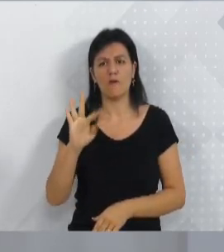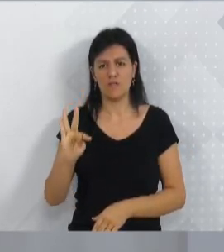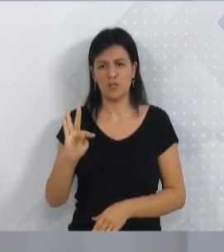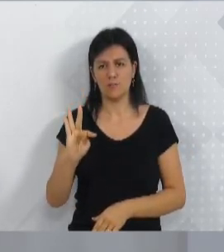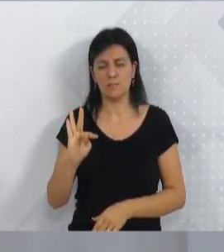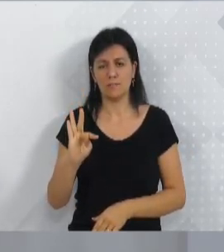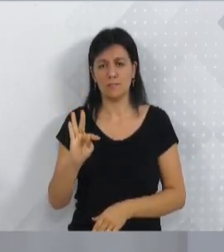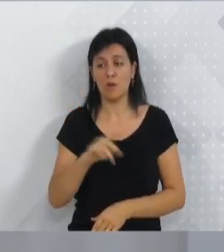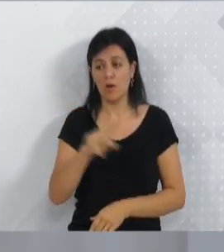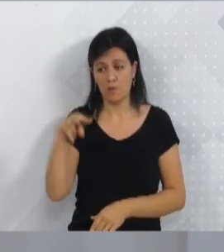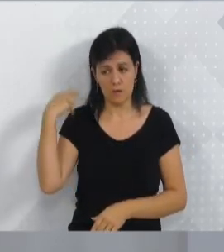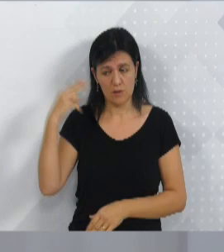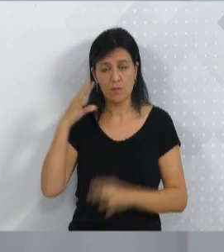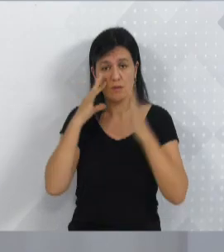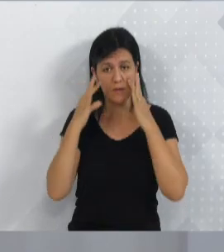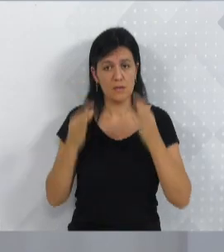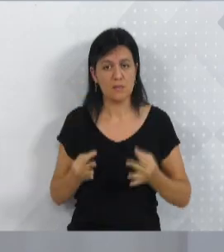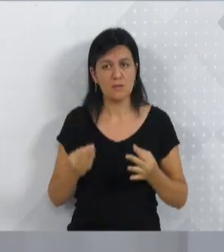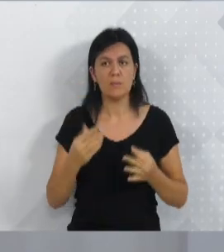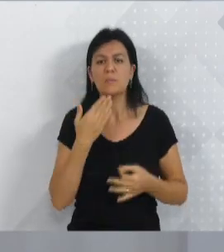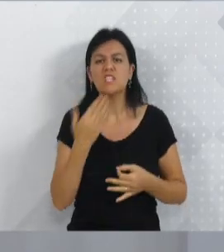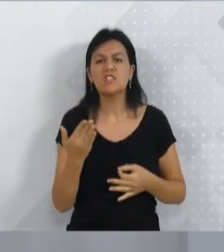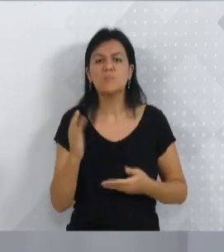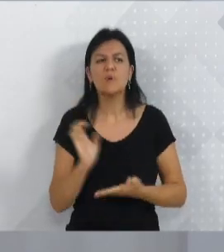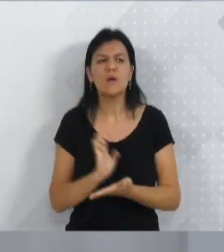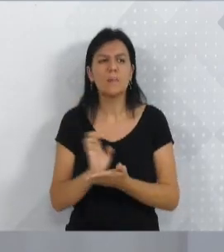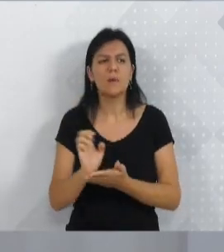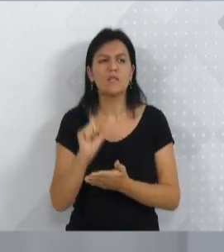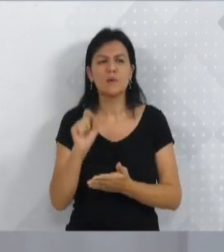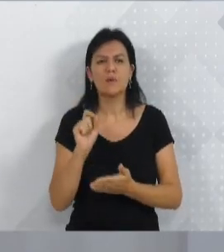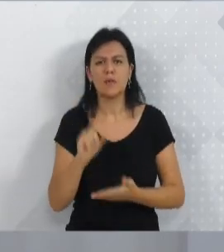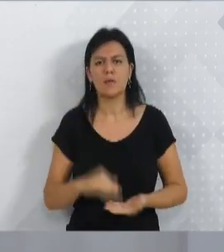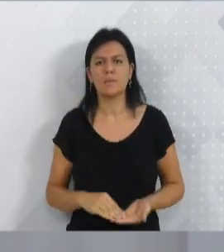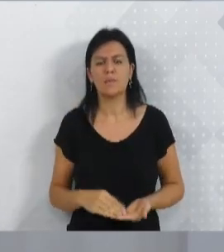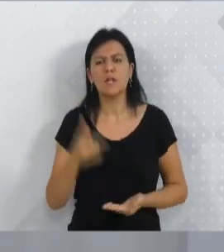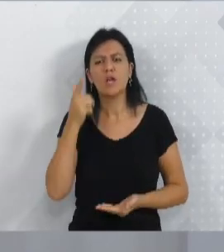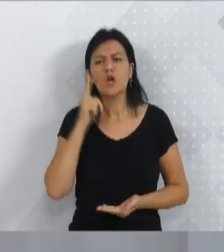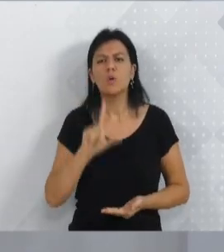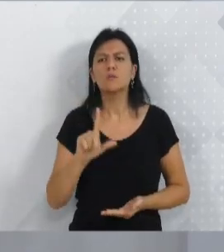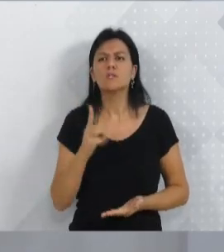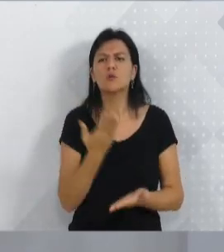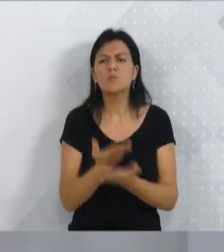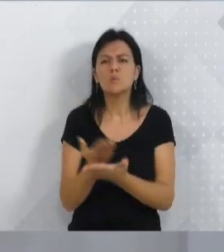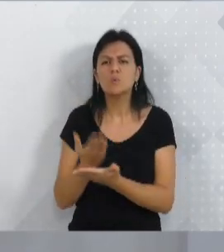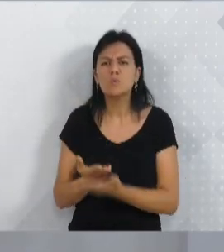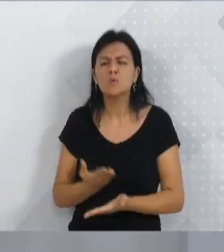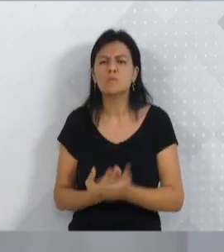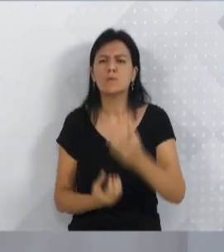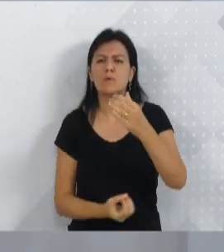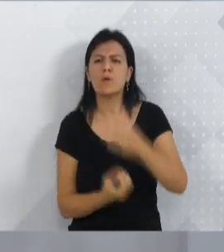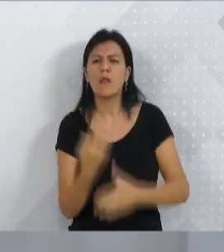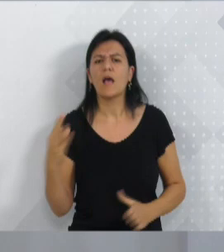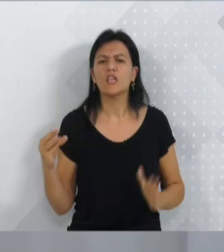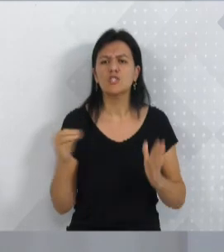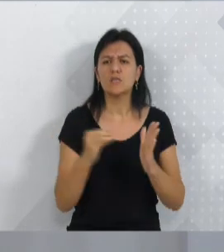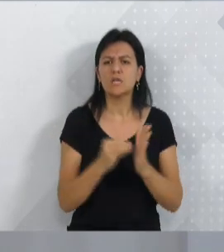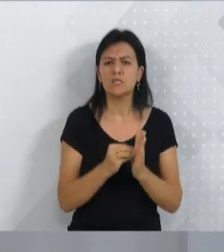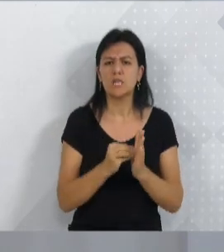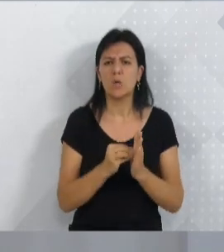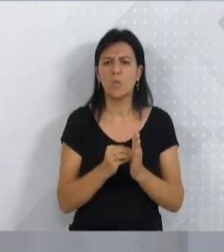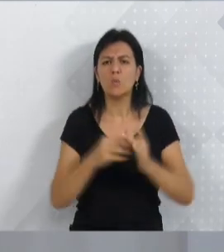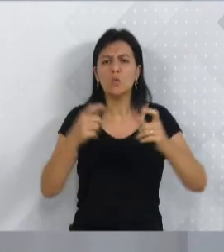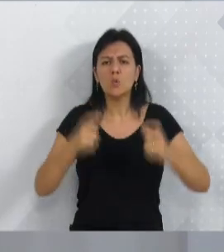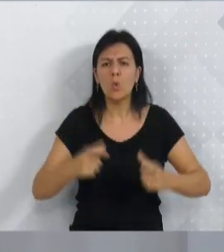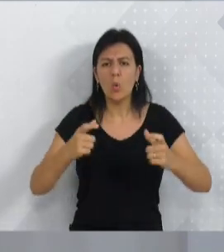nós temos um pedido de emenda ao Blue soft Para viabilizar os estudos para criação da indicação geográfica junto